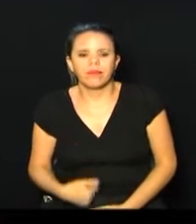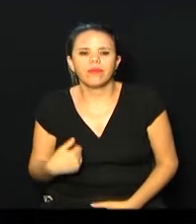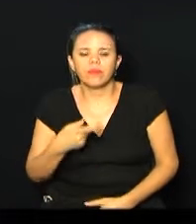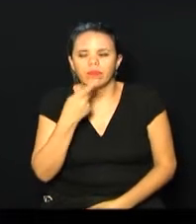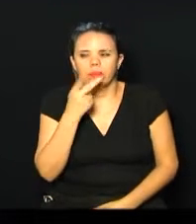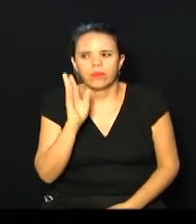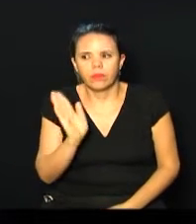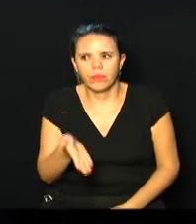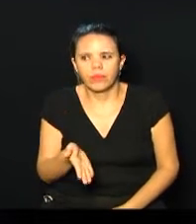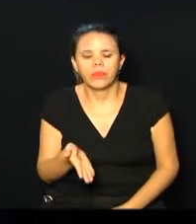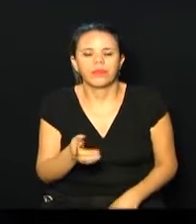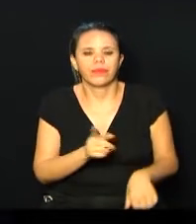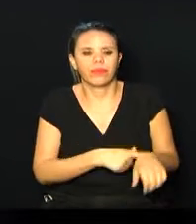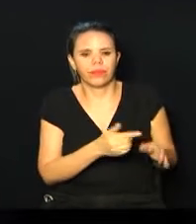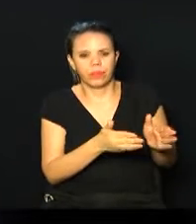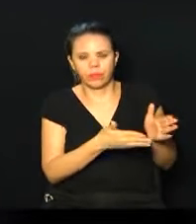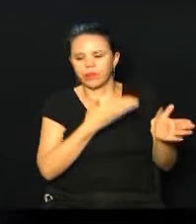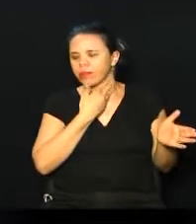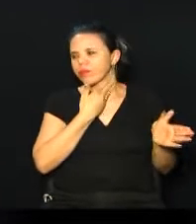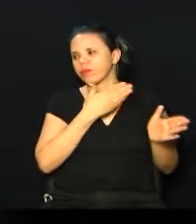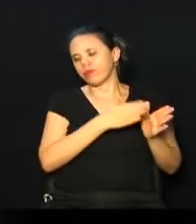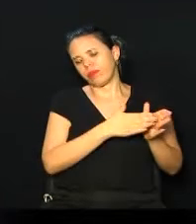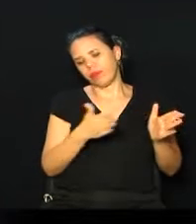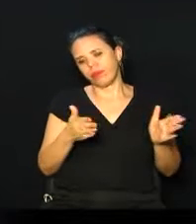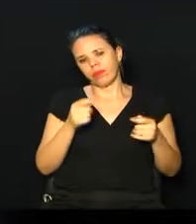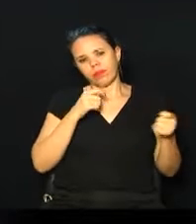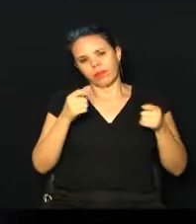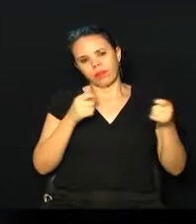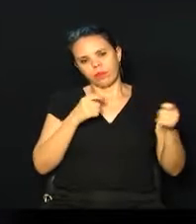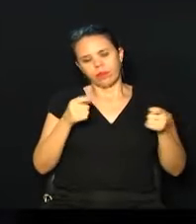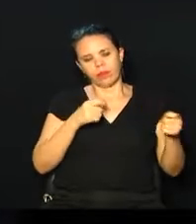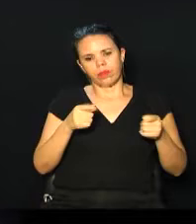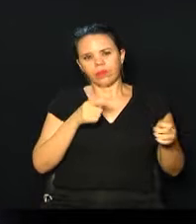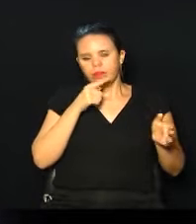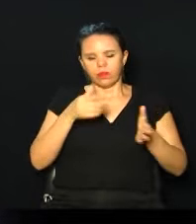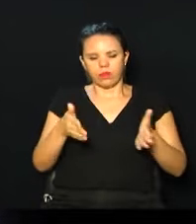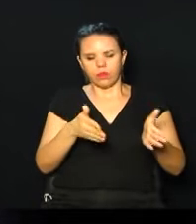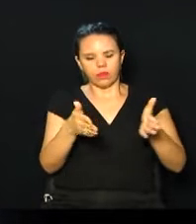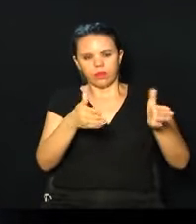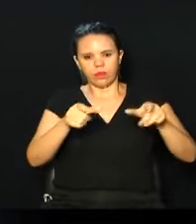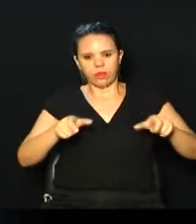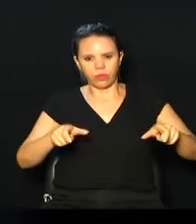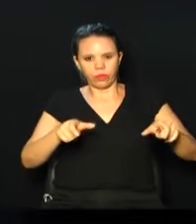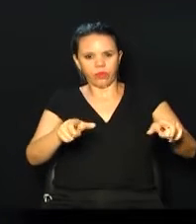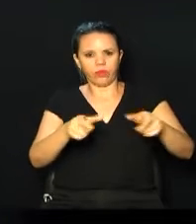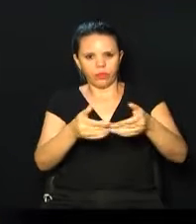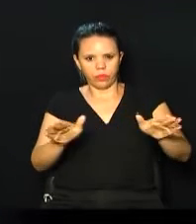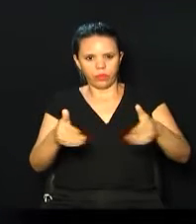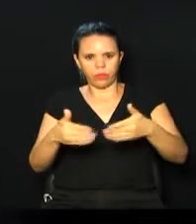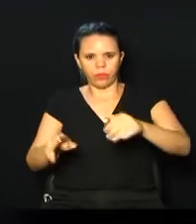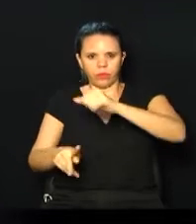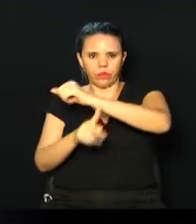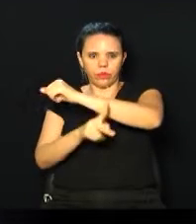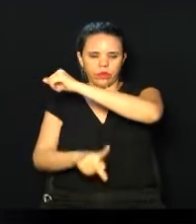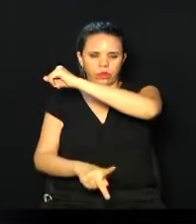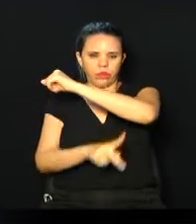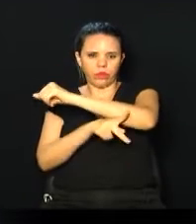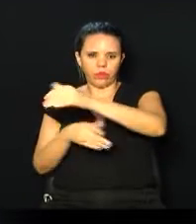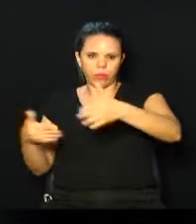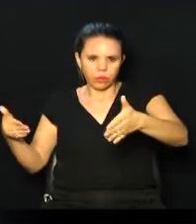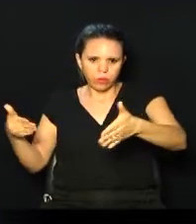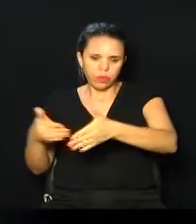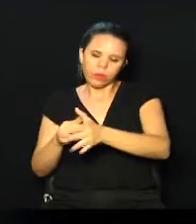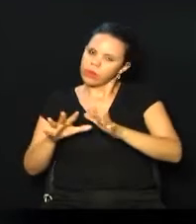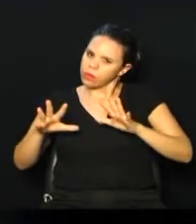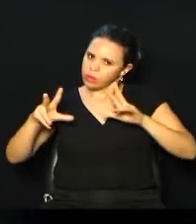aí ao longo dessa nossa conversa, mexer nas calhas dos rios, melhorar as pontes, que são obstáculos, todas